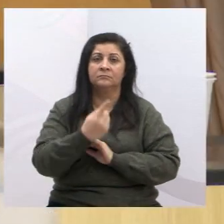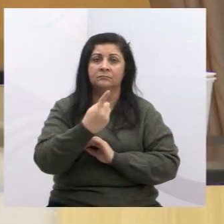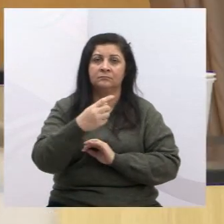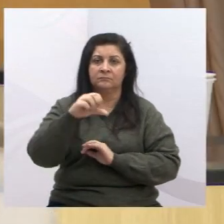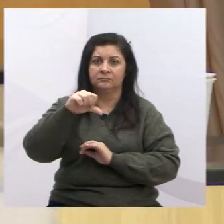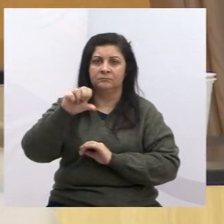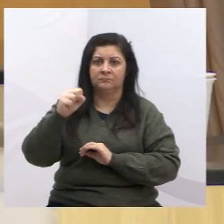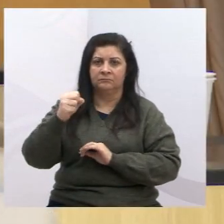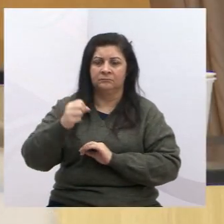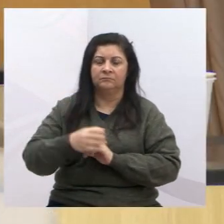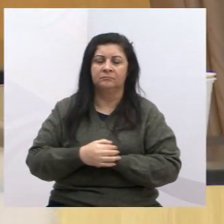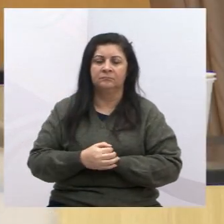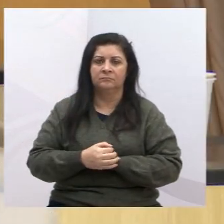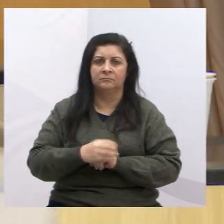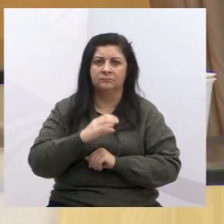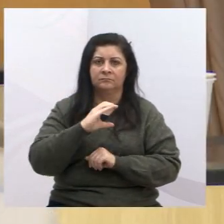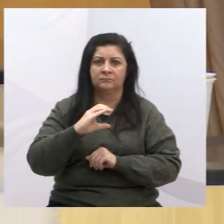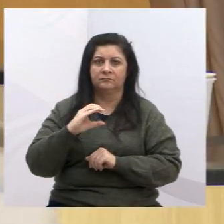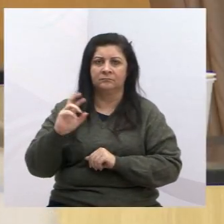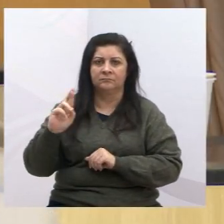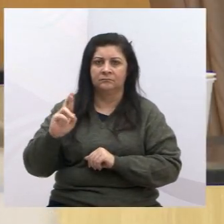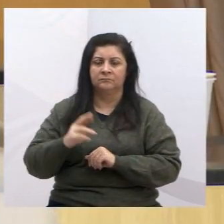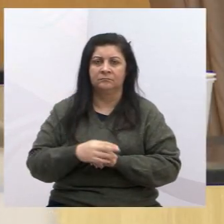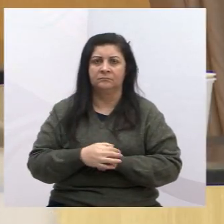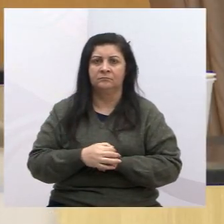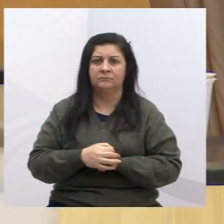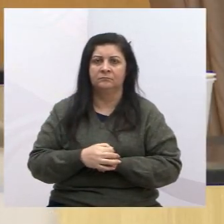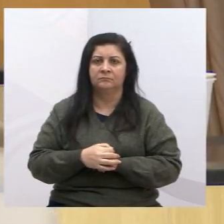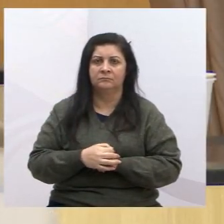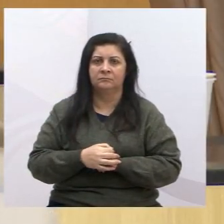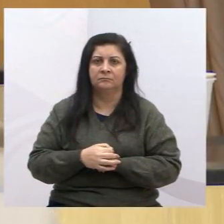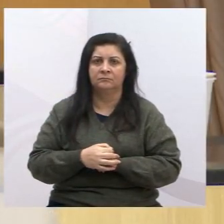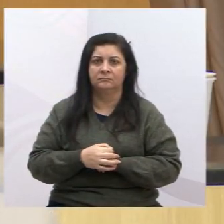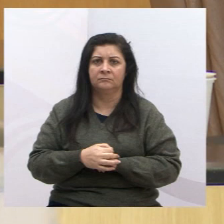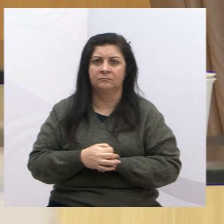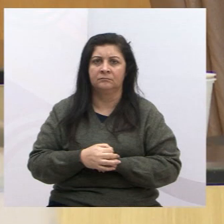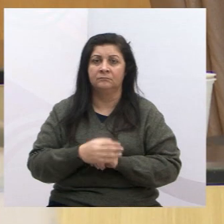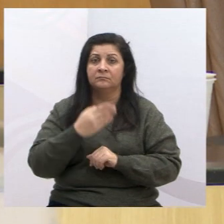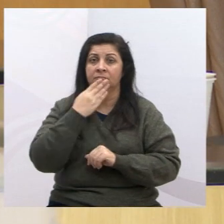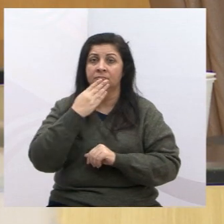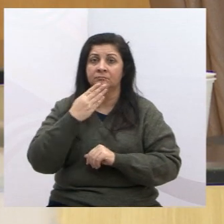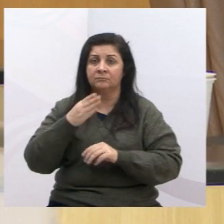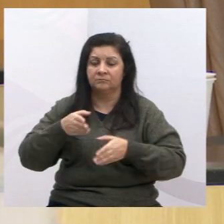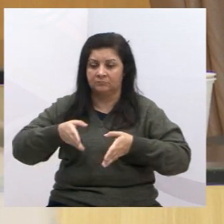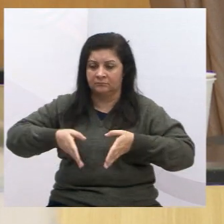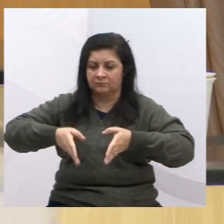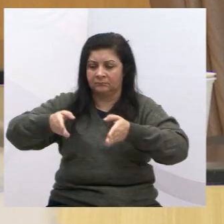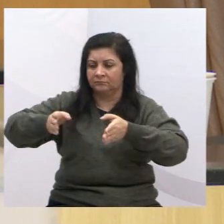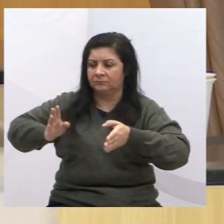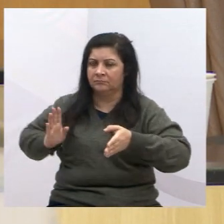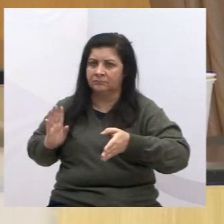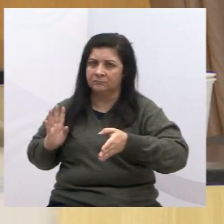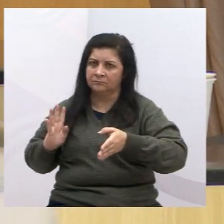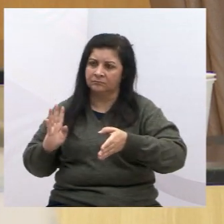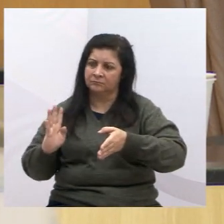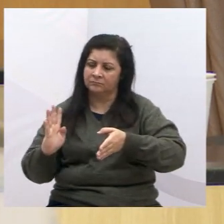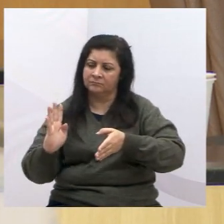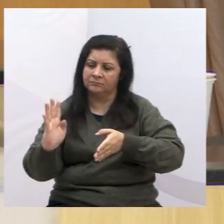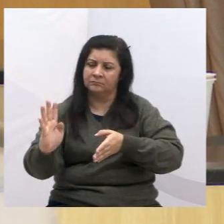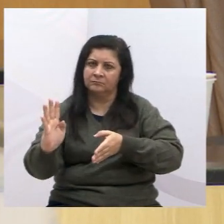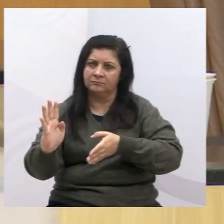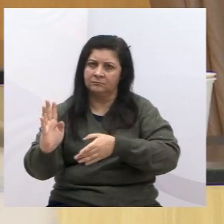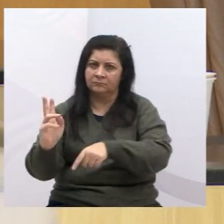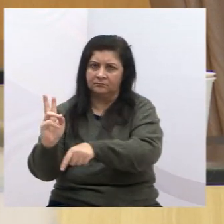198. A CCR Nova Dutra solicitando a colocação de guarda-reio no KM-161, na rodovia Presidente